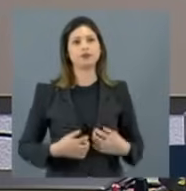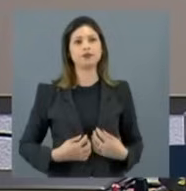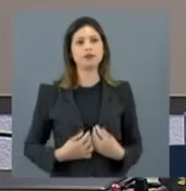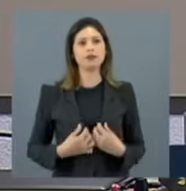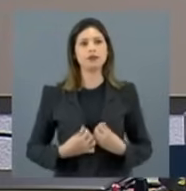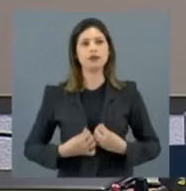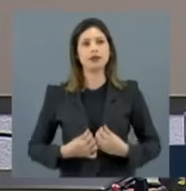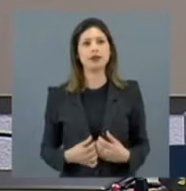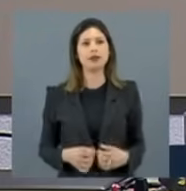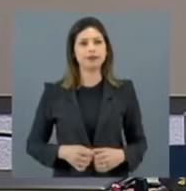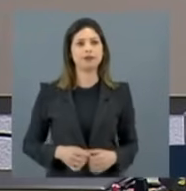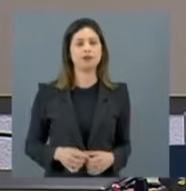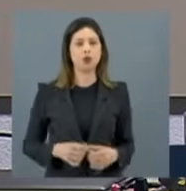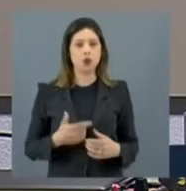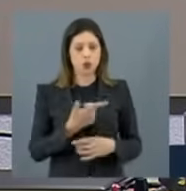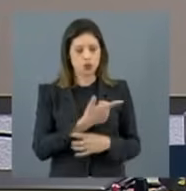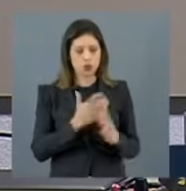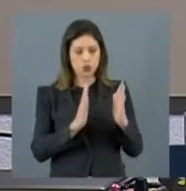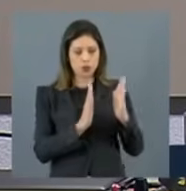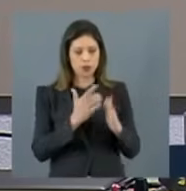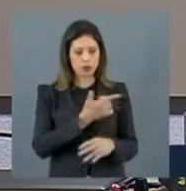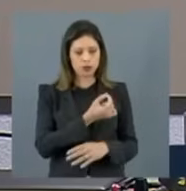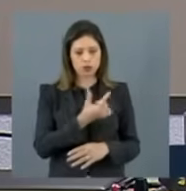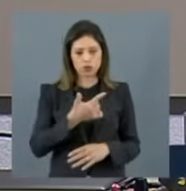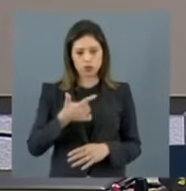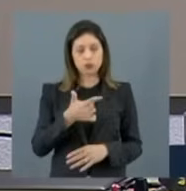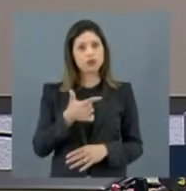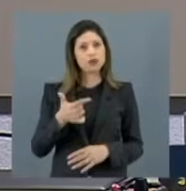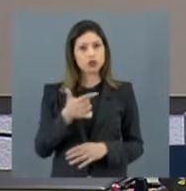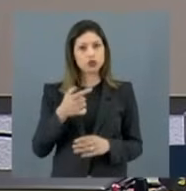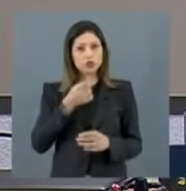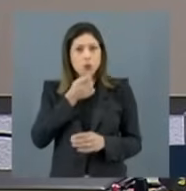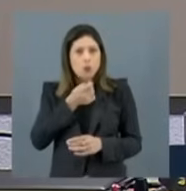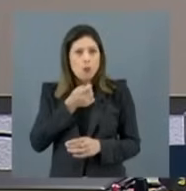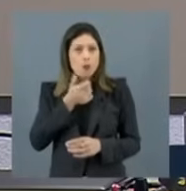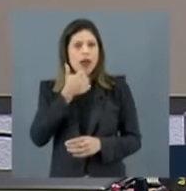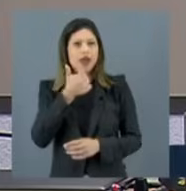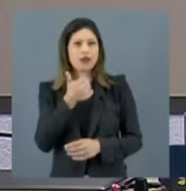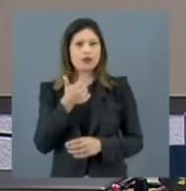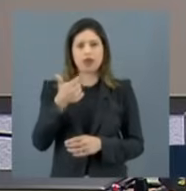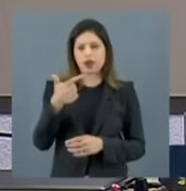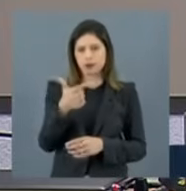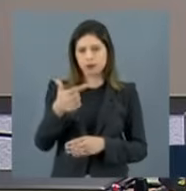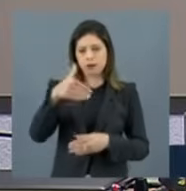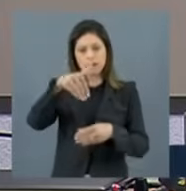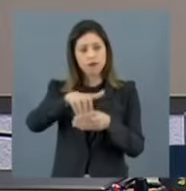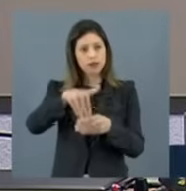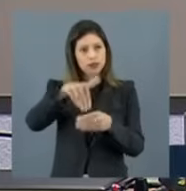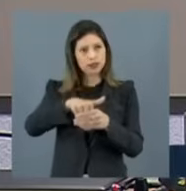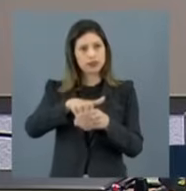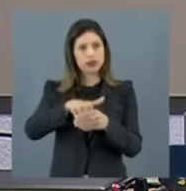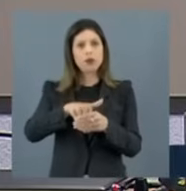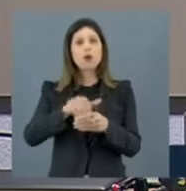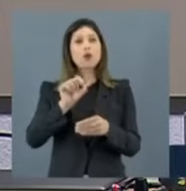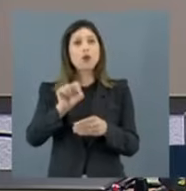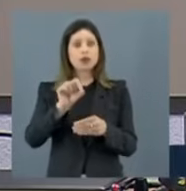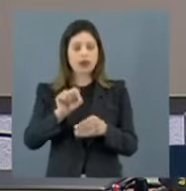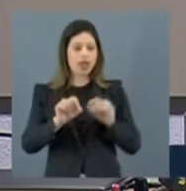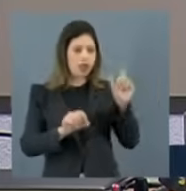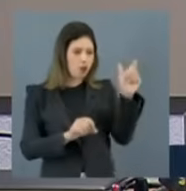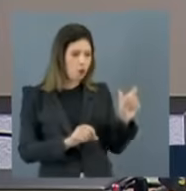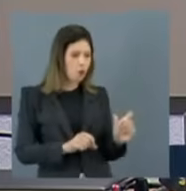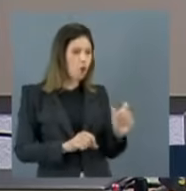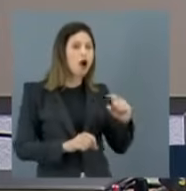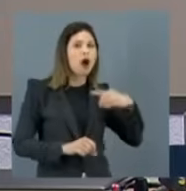Ainda durante as eleições de 2022, às vésperas do segundo turno, o então advogado do presidente Lula,